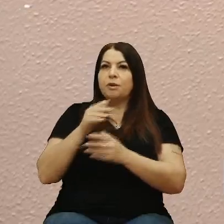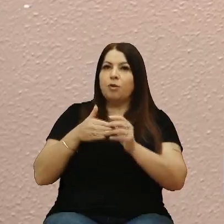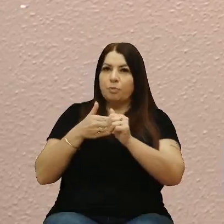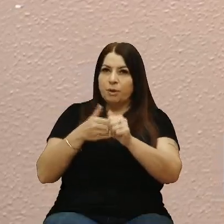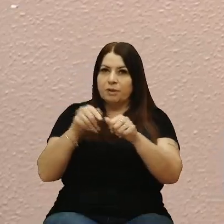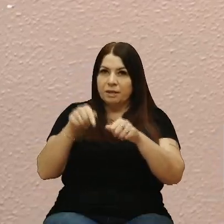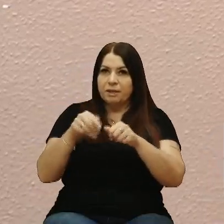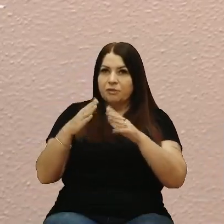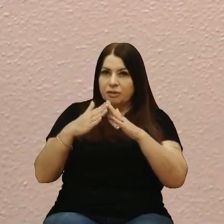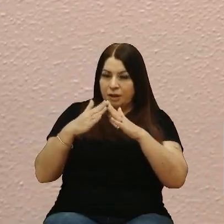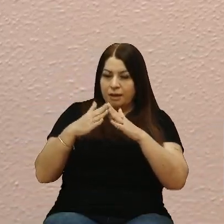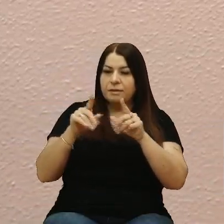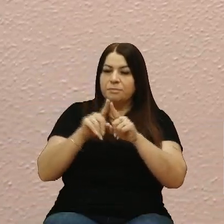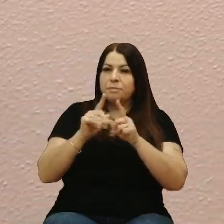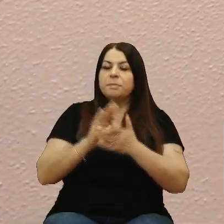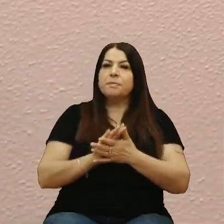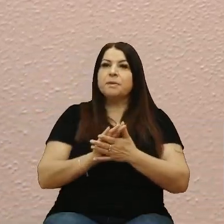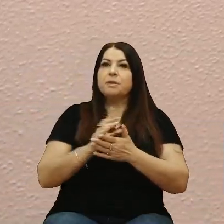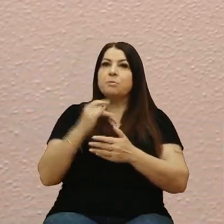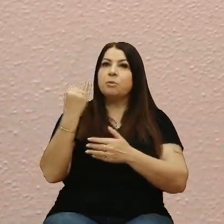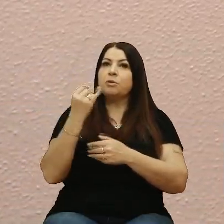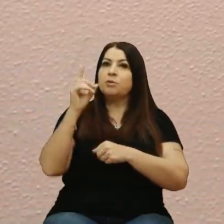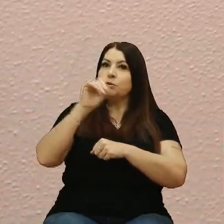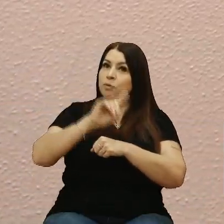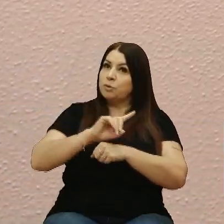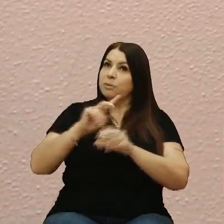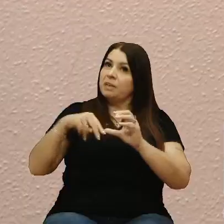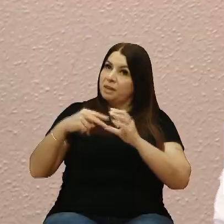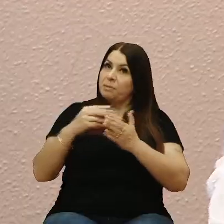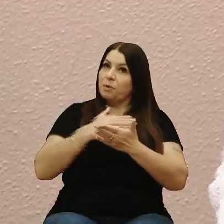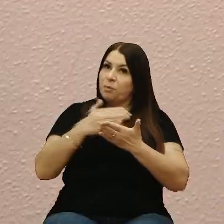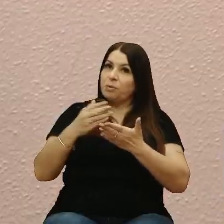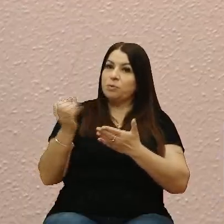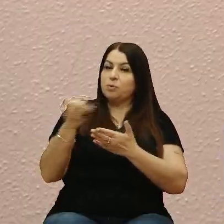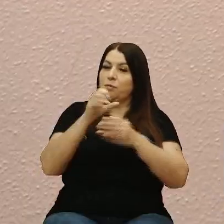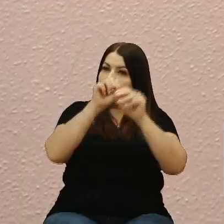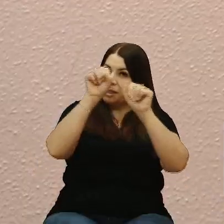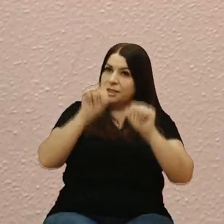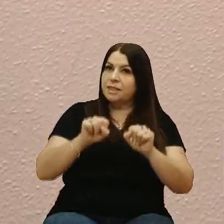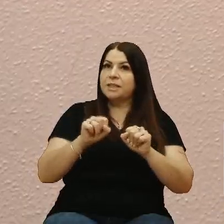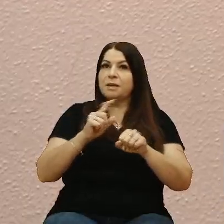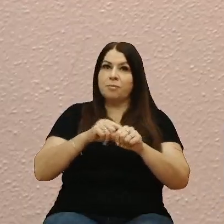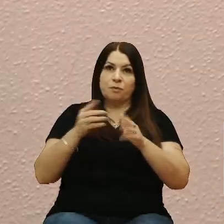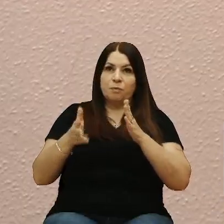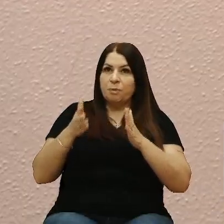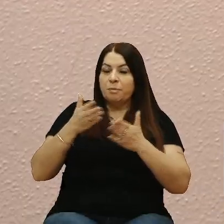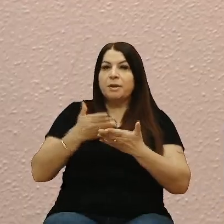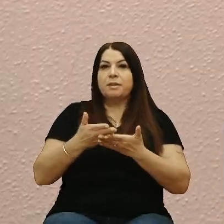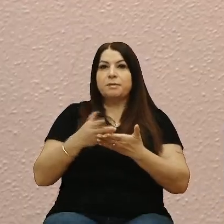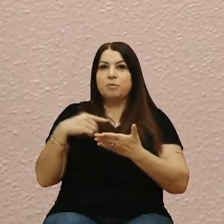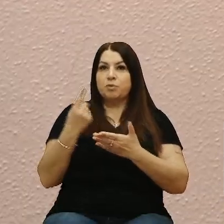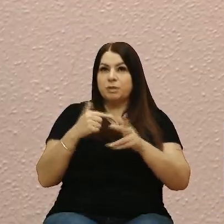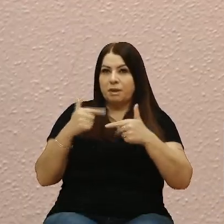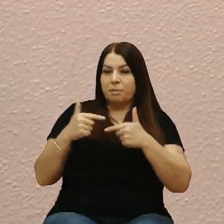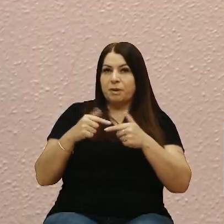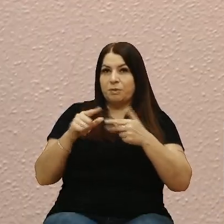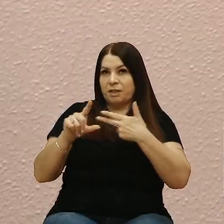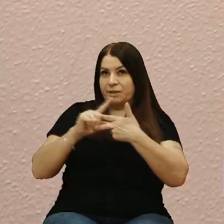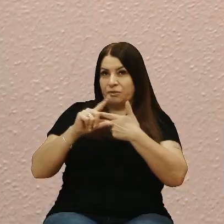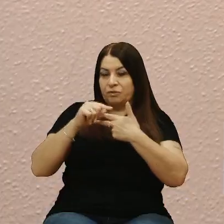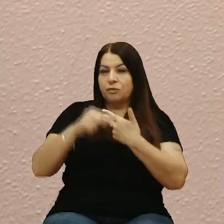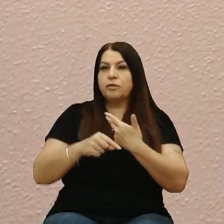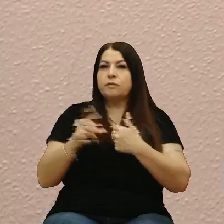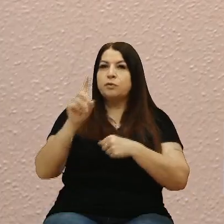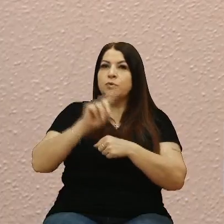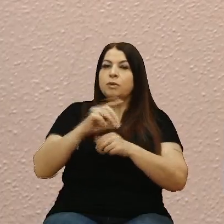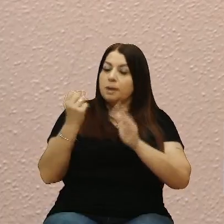daqui de casa, um importante dia para a nossa Câmara, né, começar com um novo sistema, um novo momento para o nosso trabalho legislativo, então, um